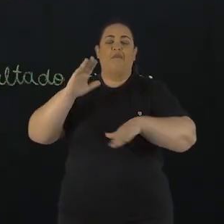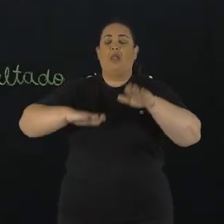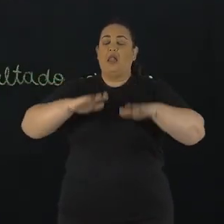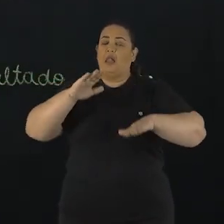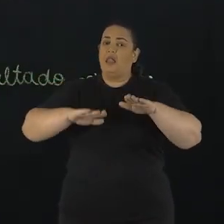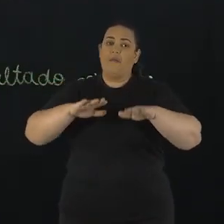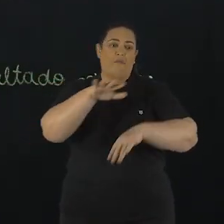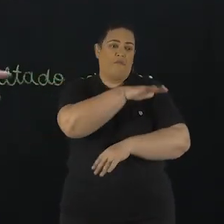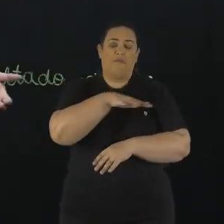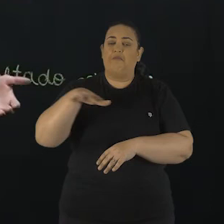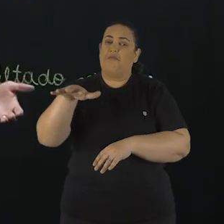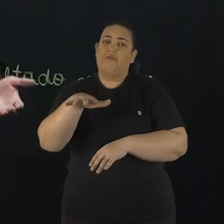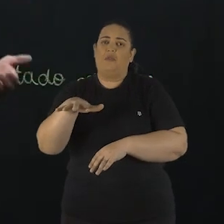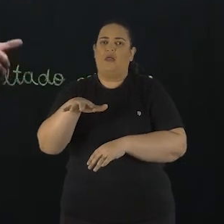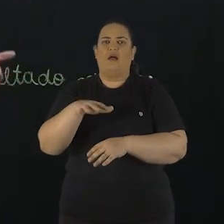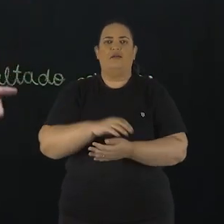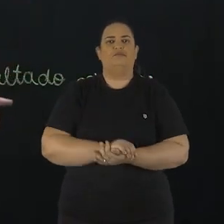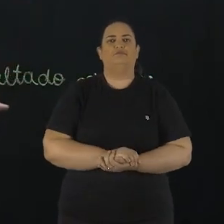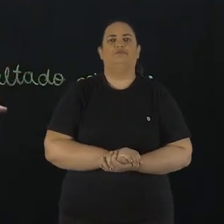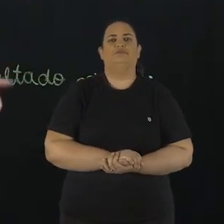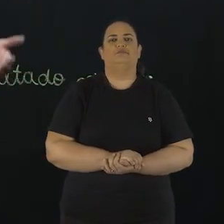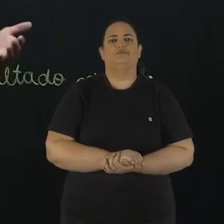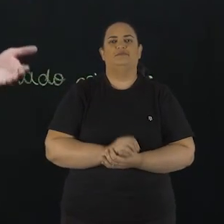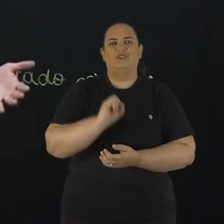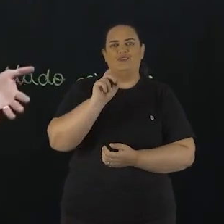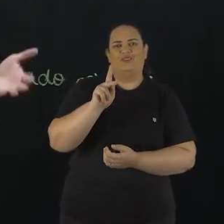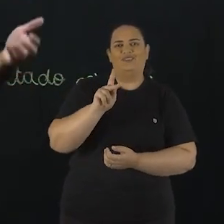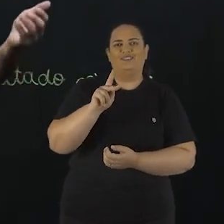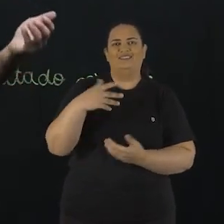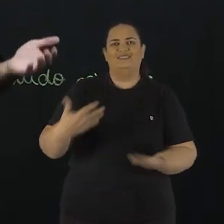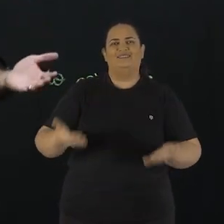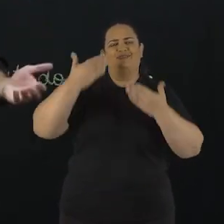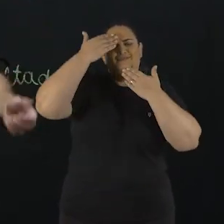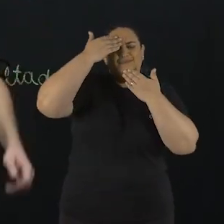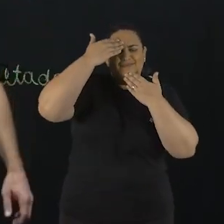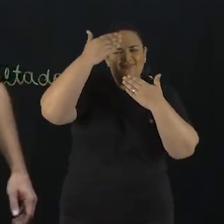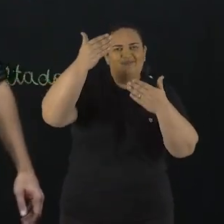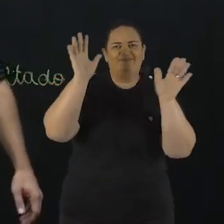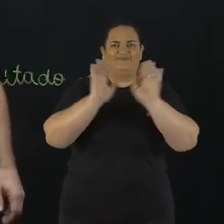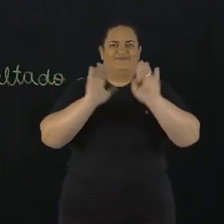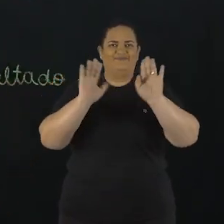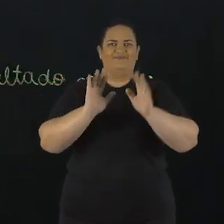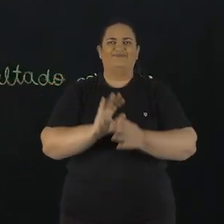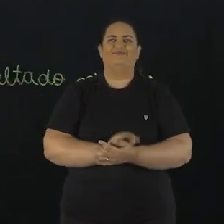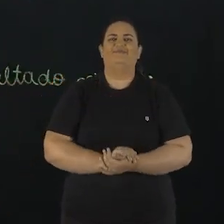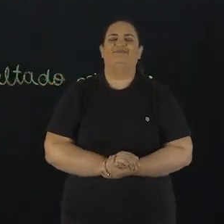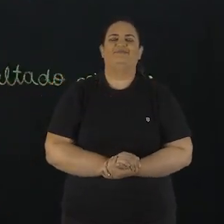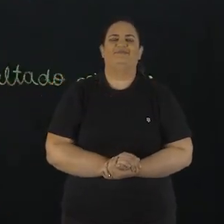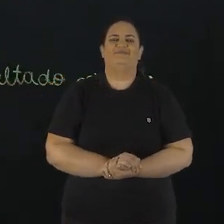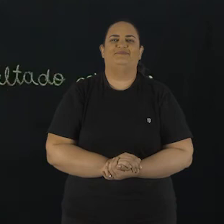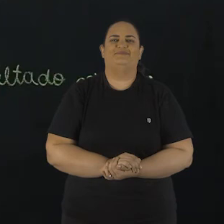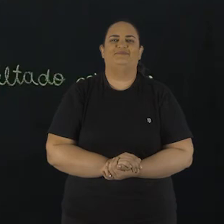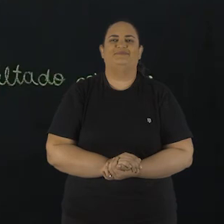da situação que nós estejamos analisando. Ok? Então, muito obrigado e tchau.